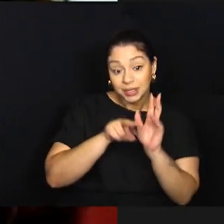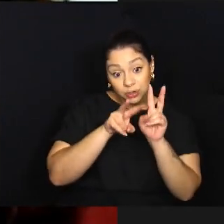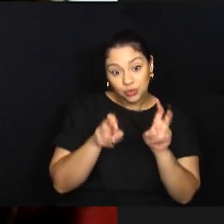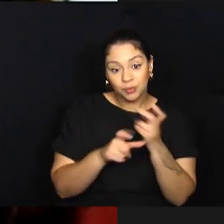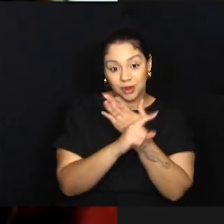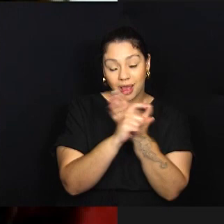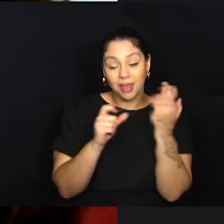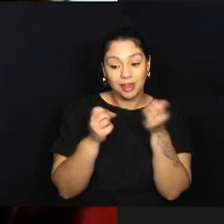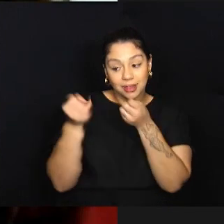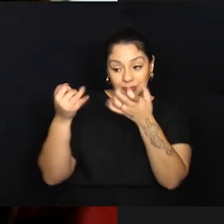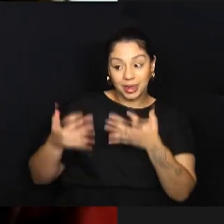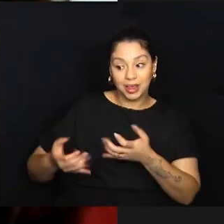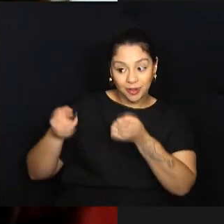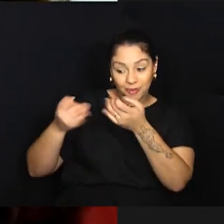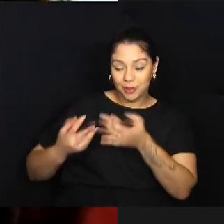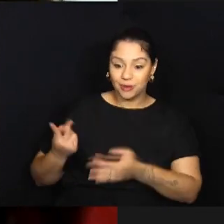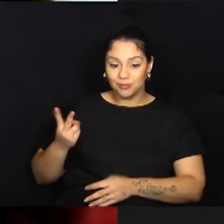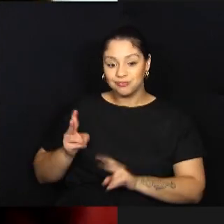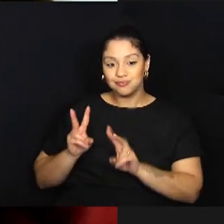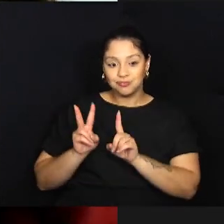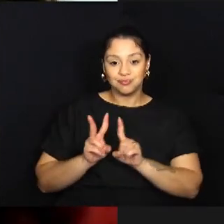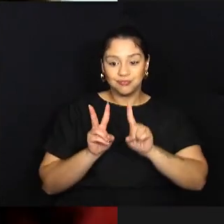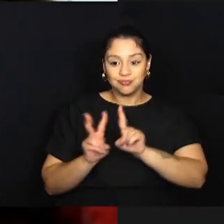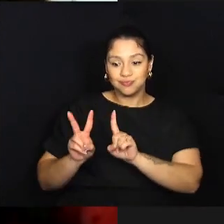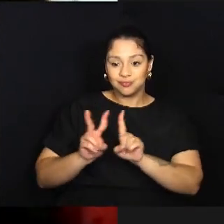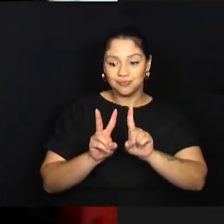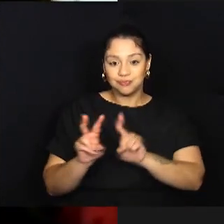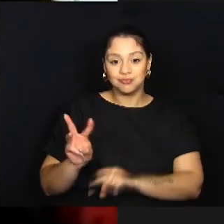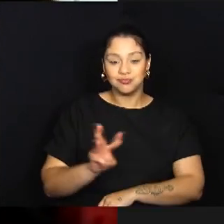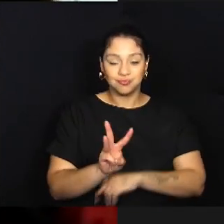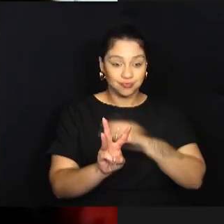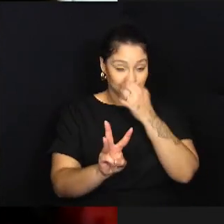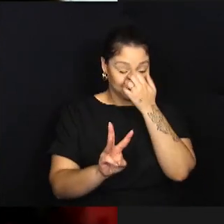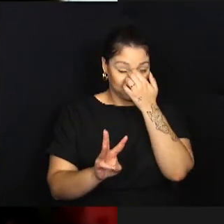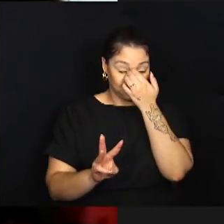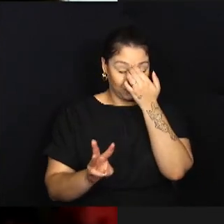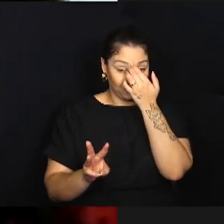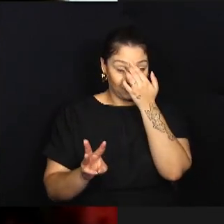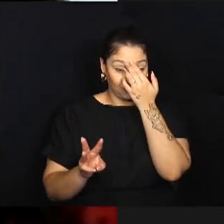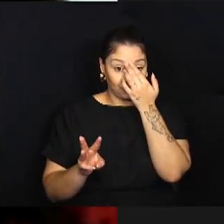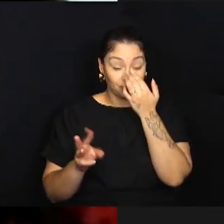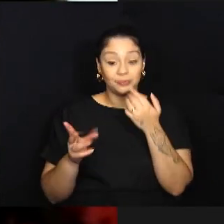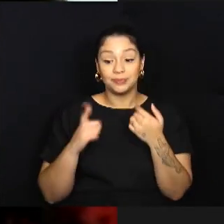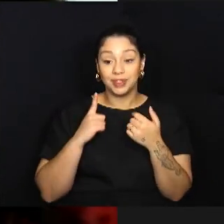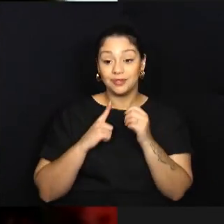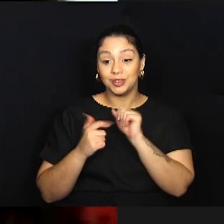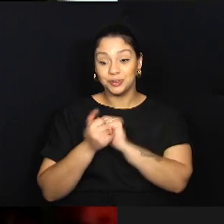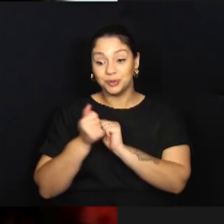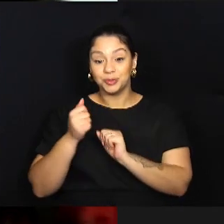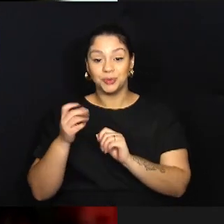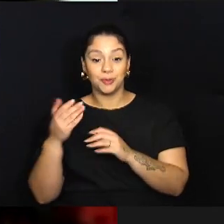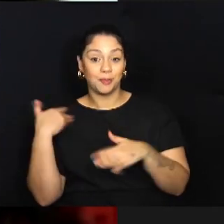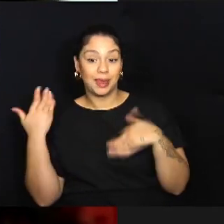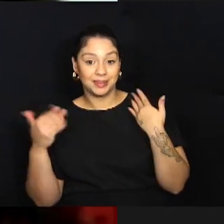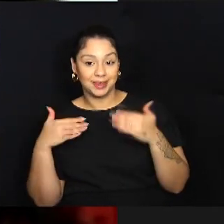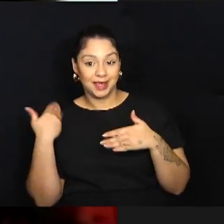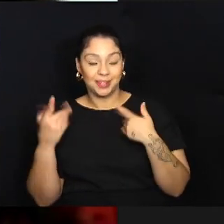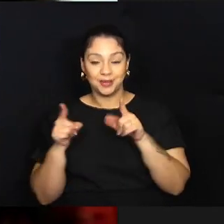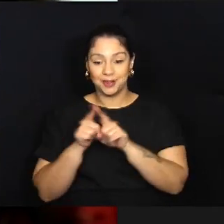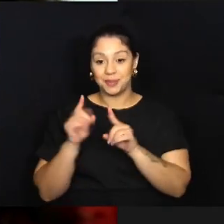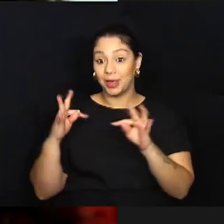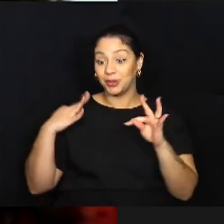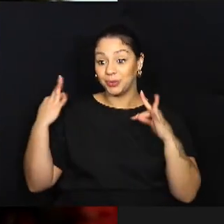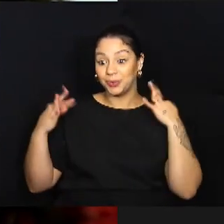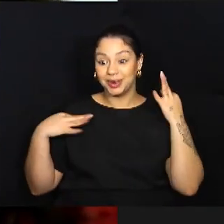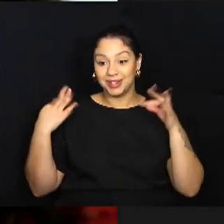do escritor. É isso, a gente vai juntando o passeio, o turismo com o nosso trabalho, né? Então, a gente